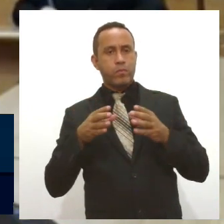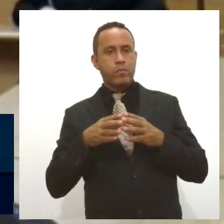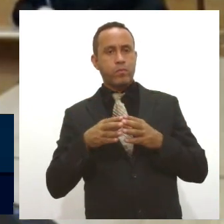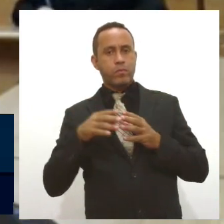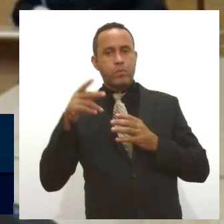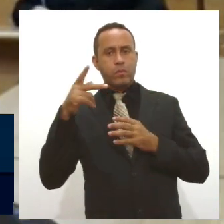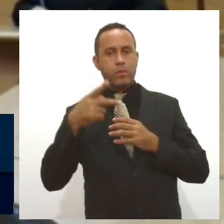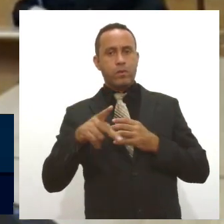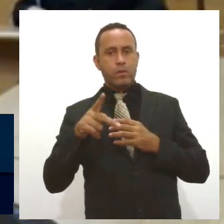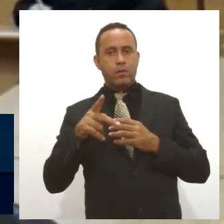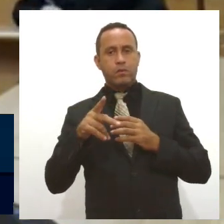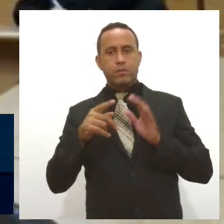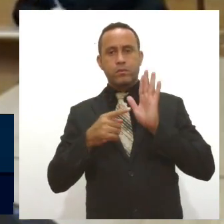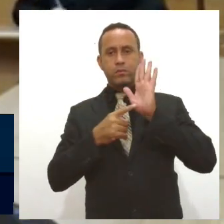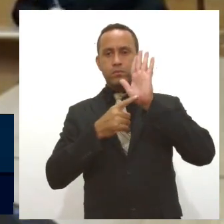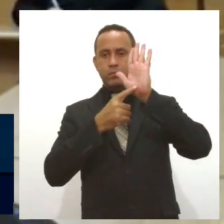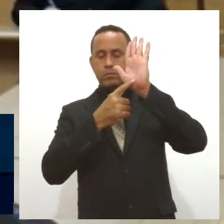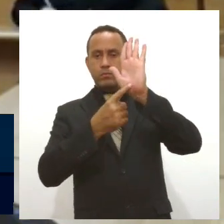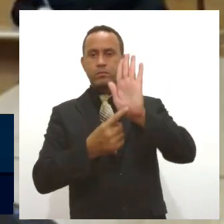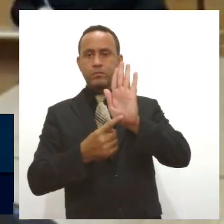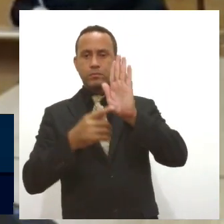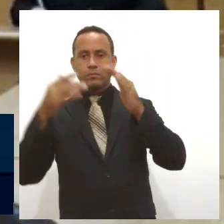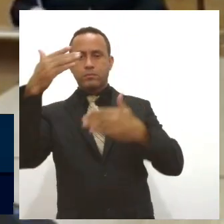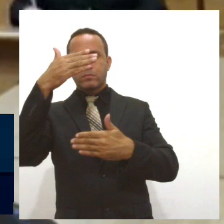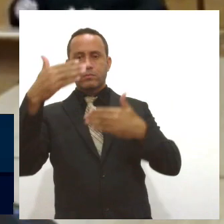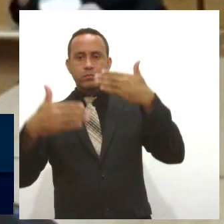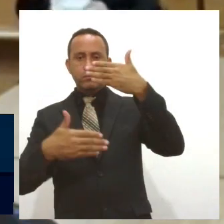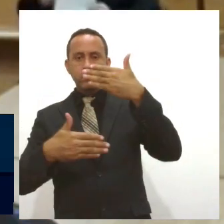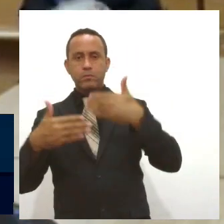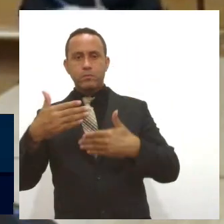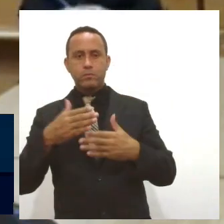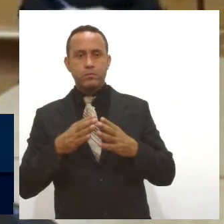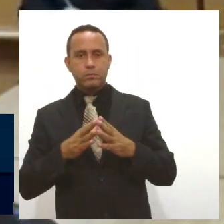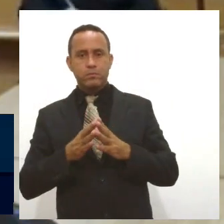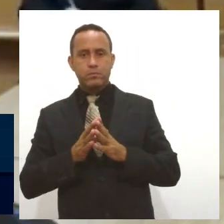e eu fiz uma apresentação em PowerPoint,